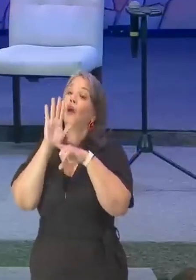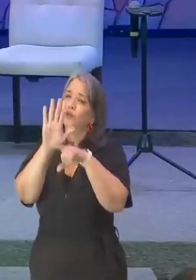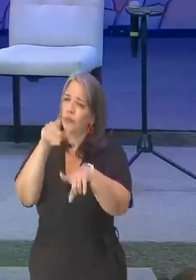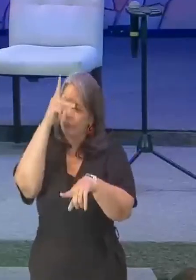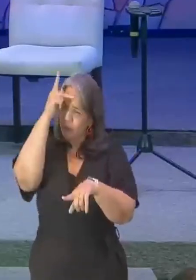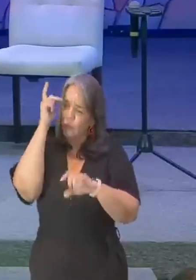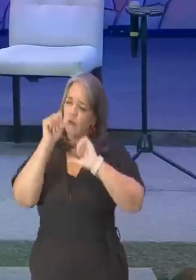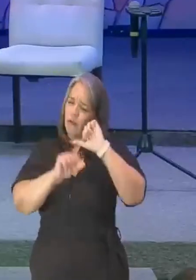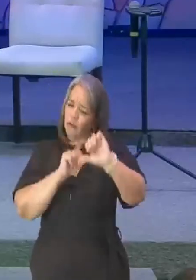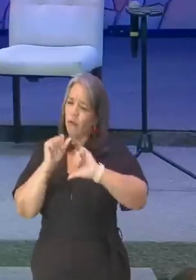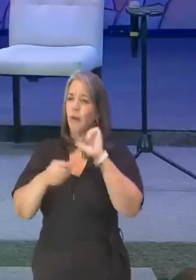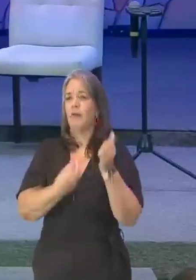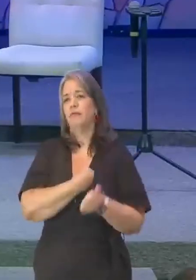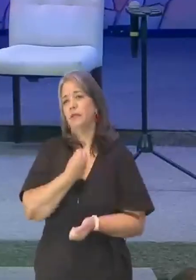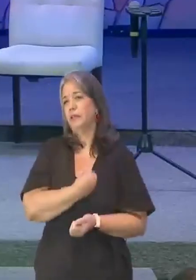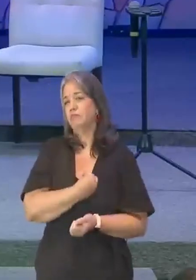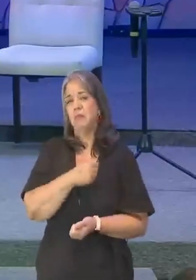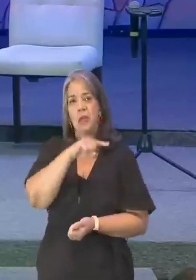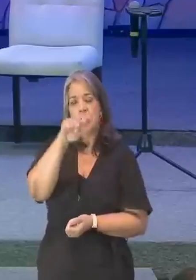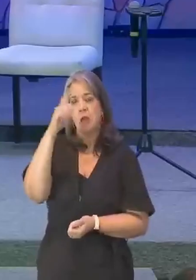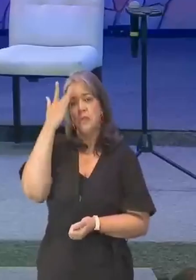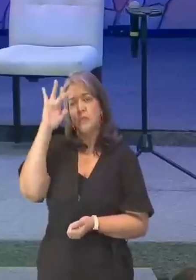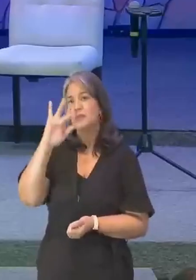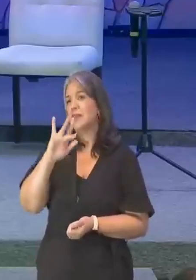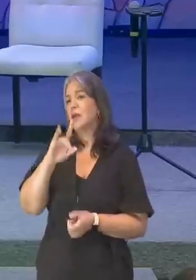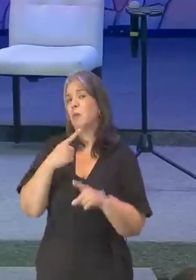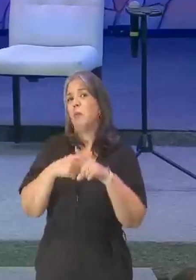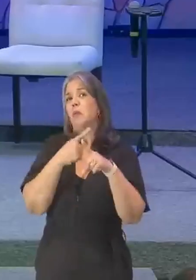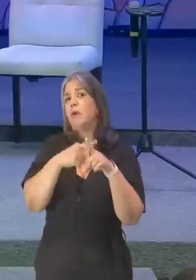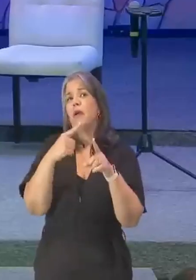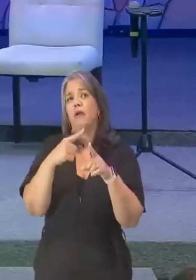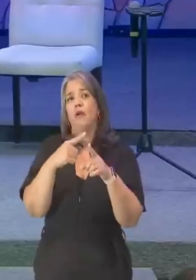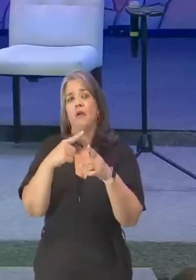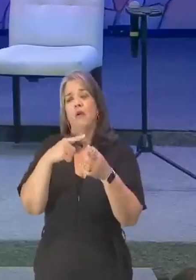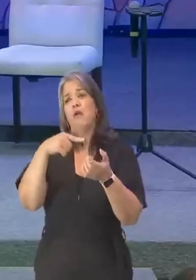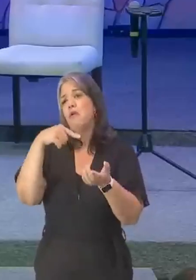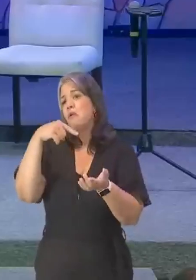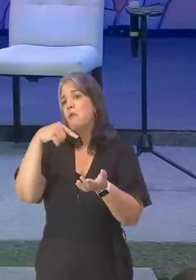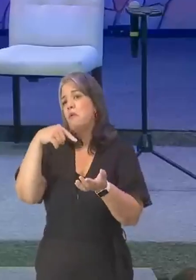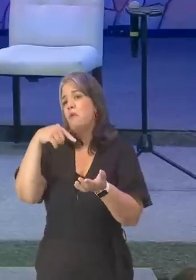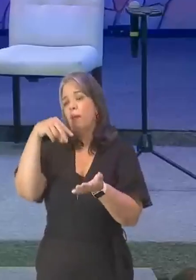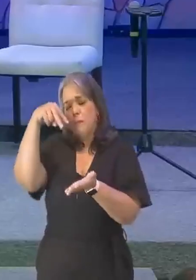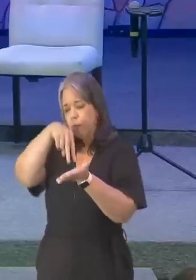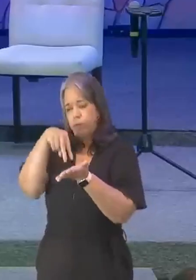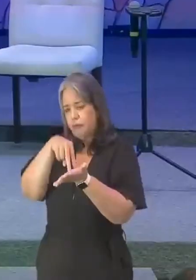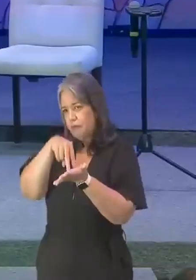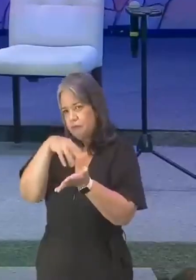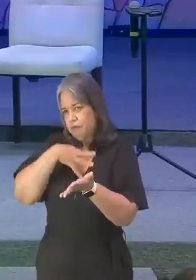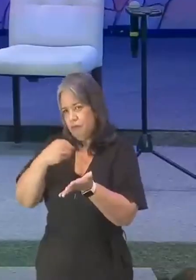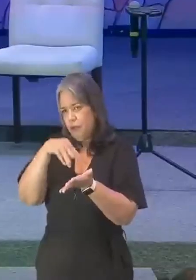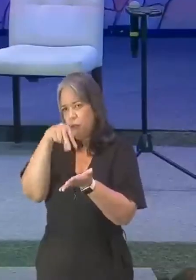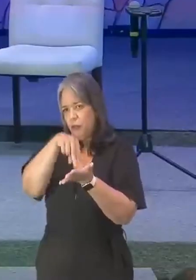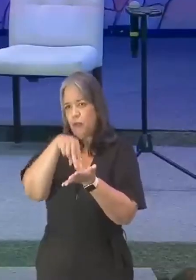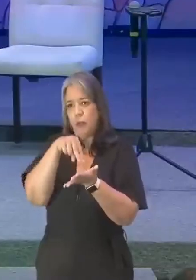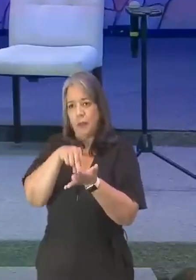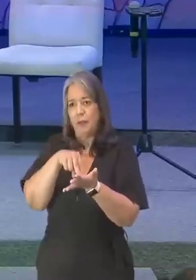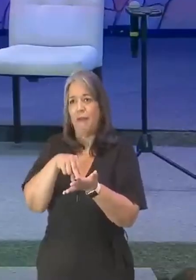Se é uma fala, se é uma situação, glória a Deus. Se é uma situação,